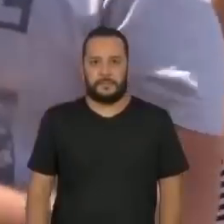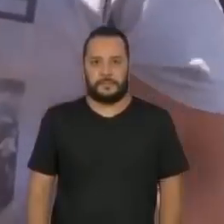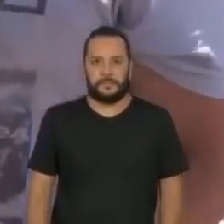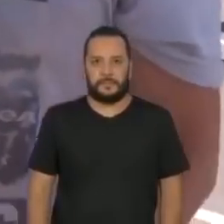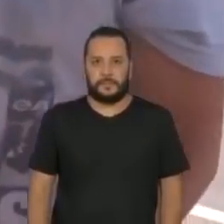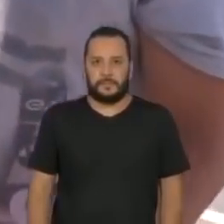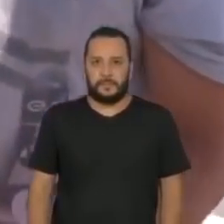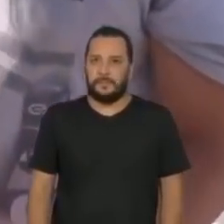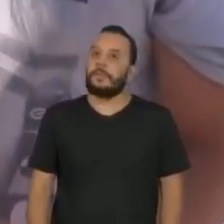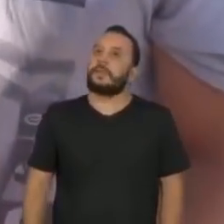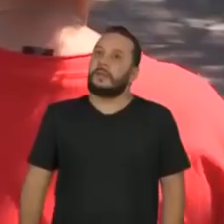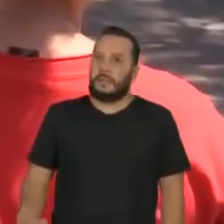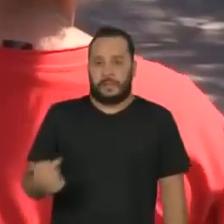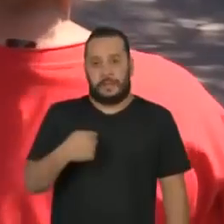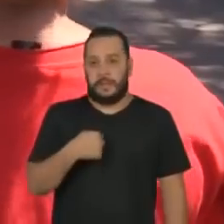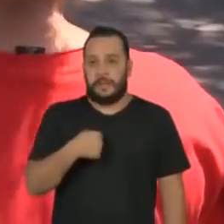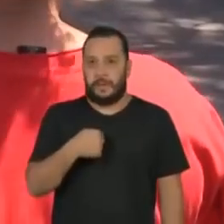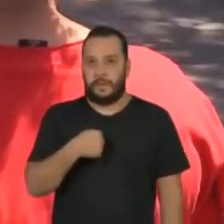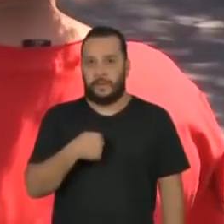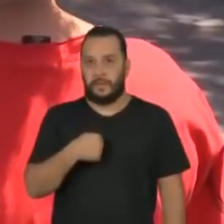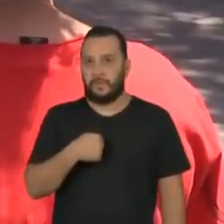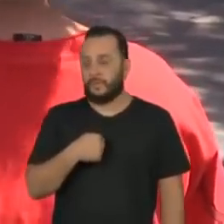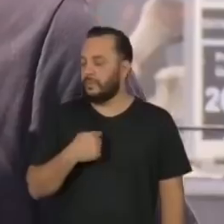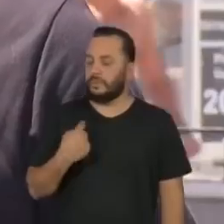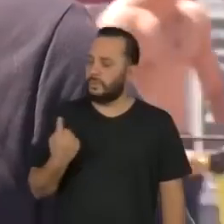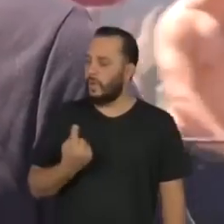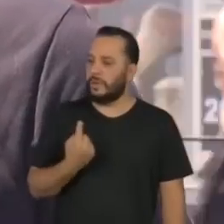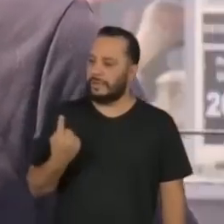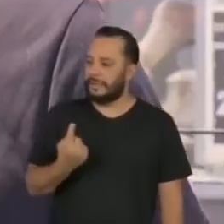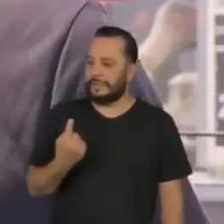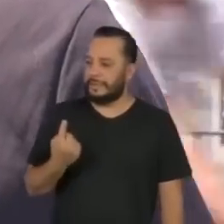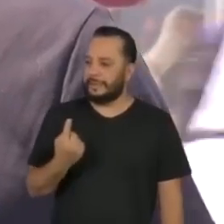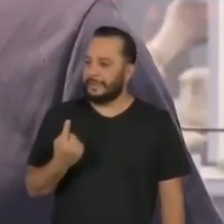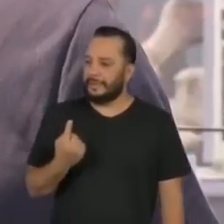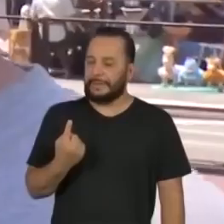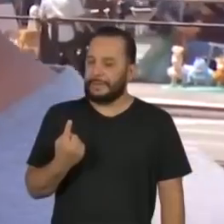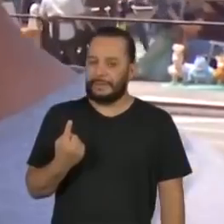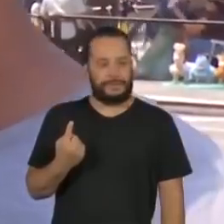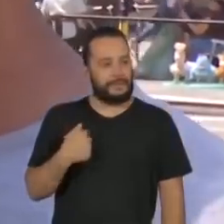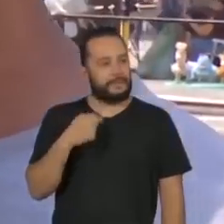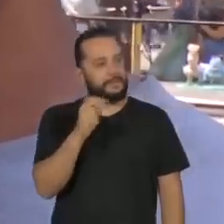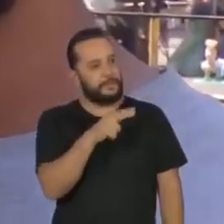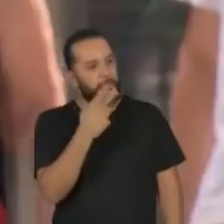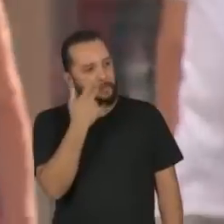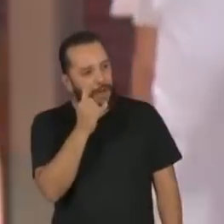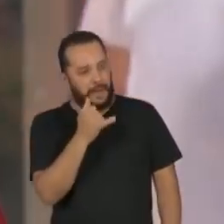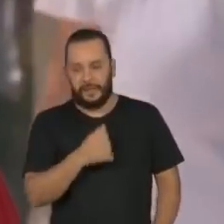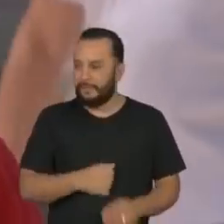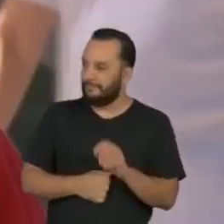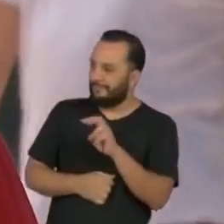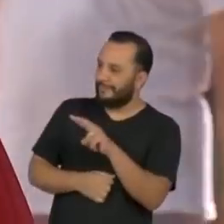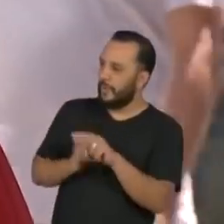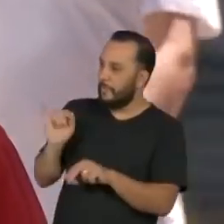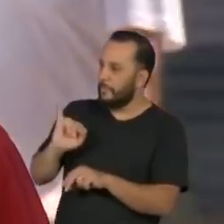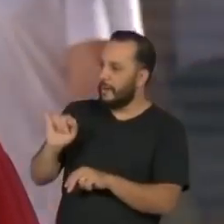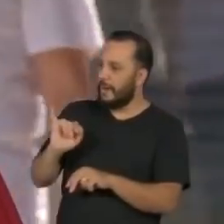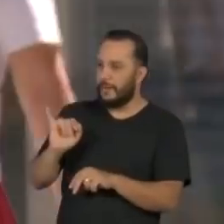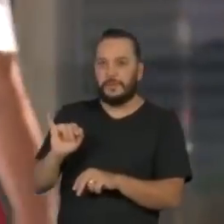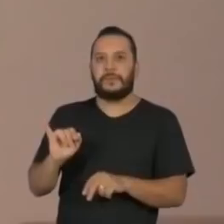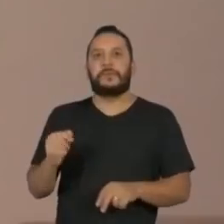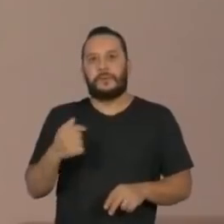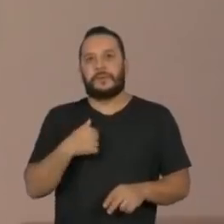Em nenhum momento eu me vi sozinha nesse mundo. Olhei pro lado, tava meu pai, olhei pro outro, tava meu irmão, na frente tava minha